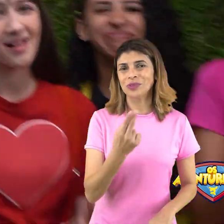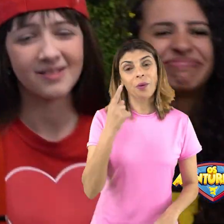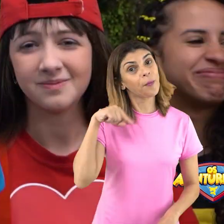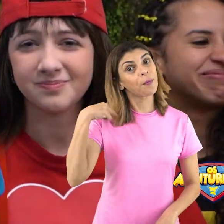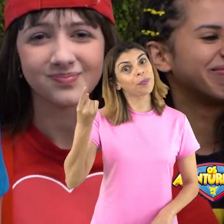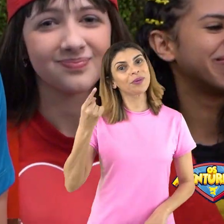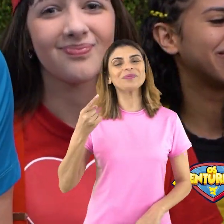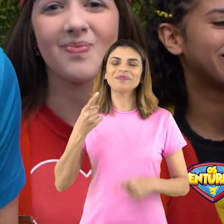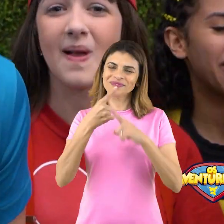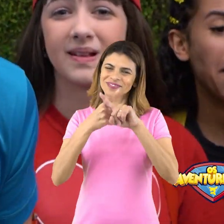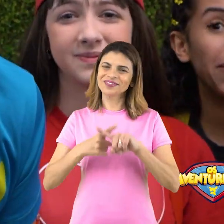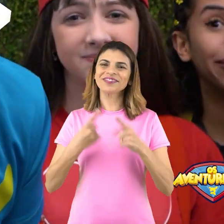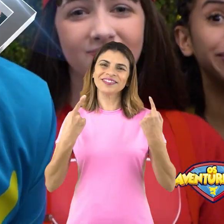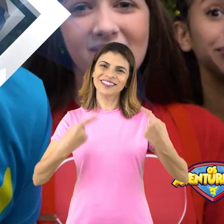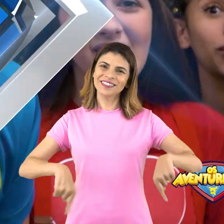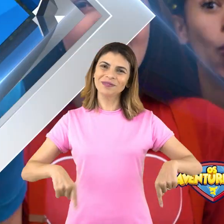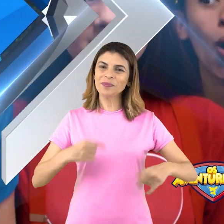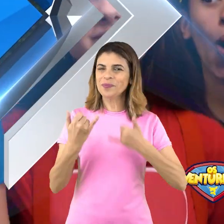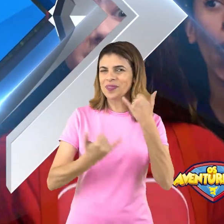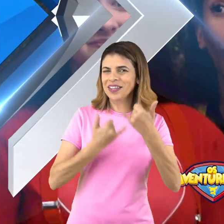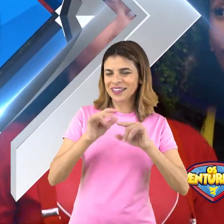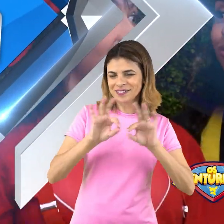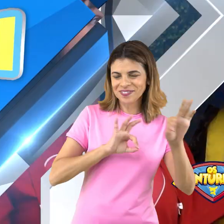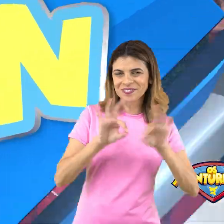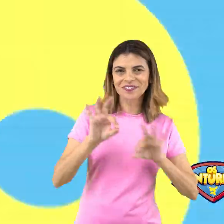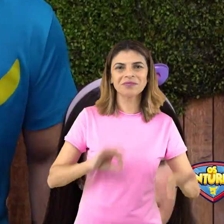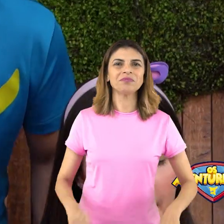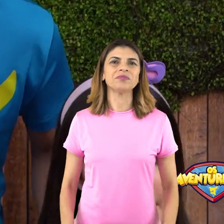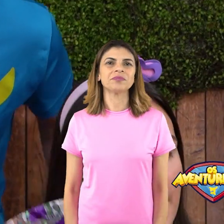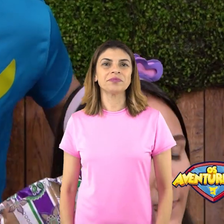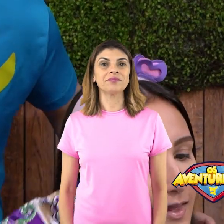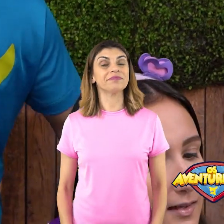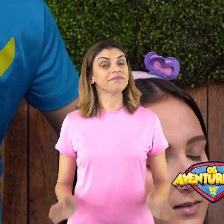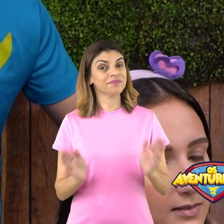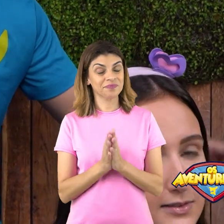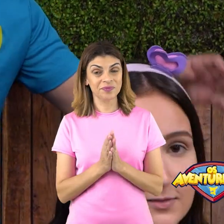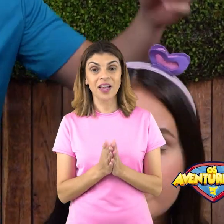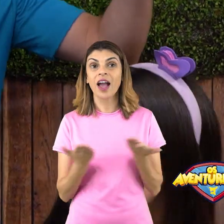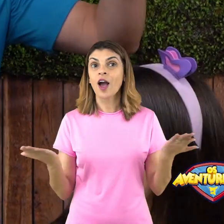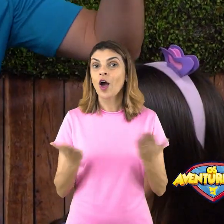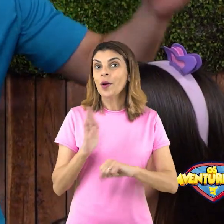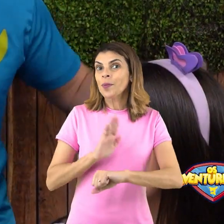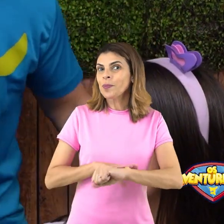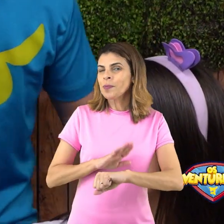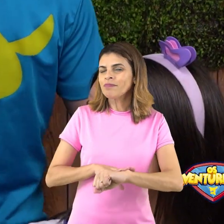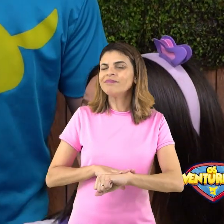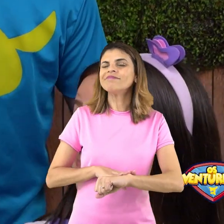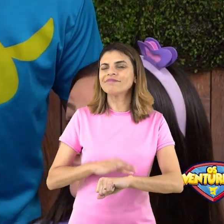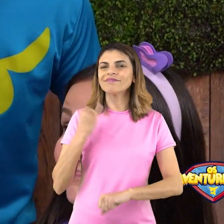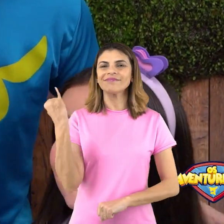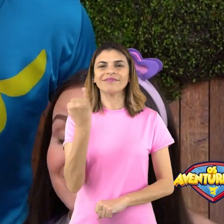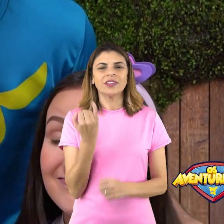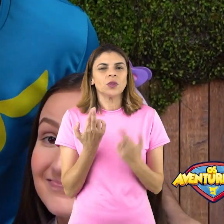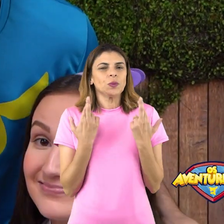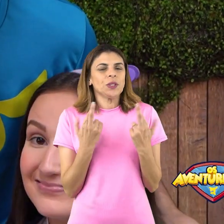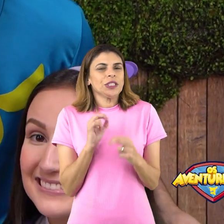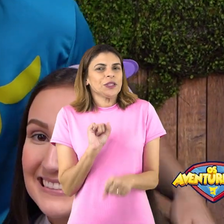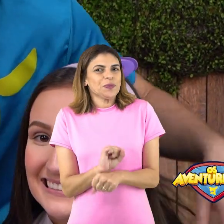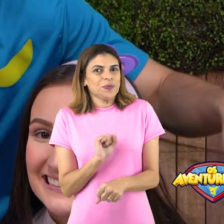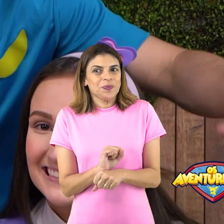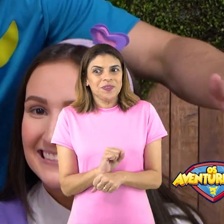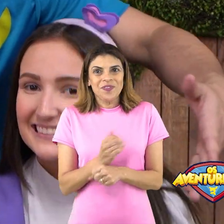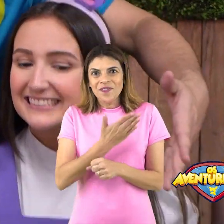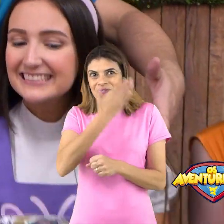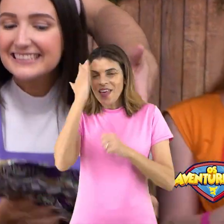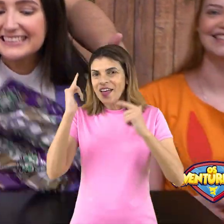próximo desafio, abrindo o brinquedo! Muito bem, gente, chegou o momento mais esperado. Aventureiros